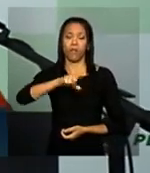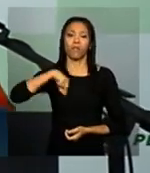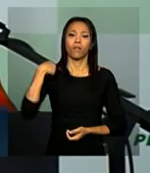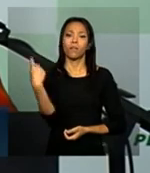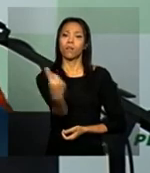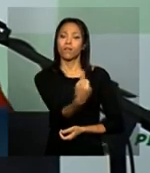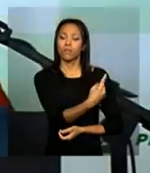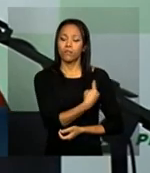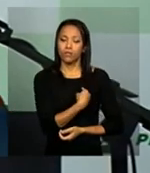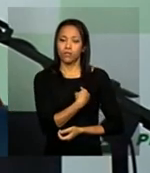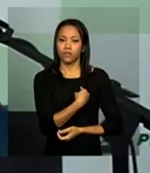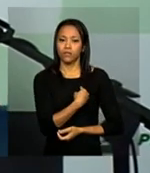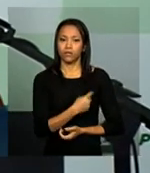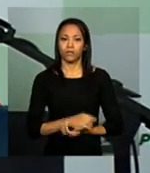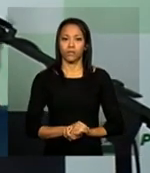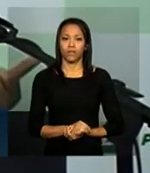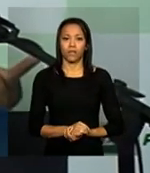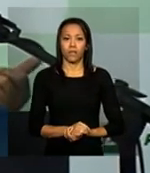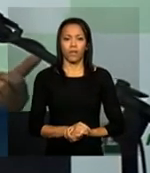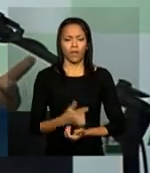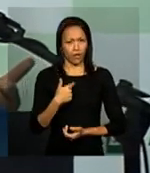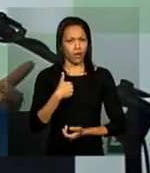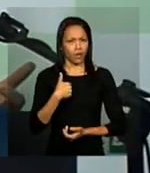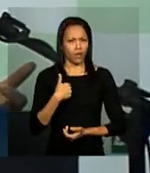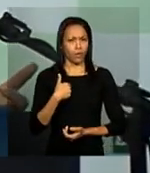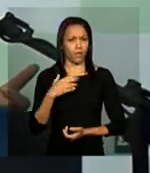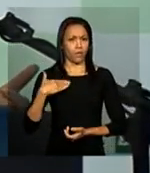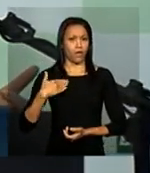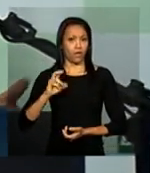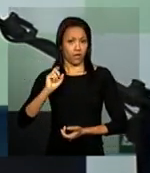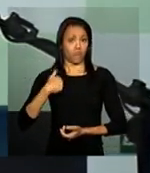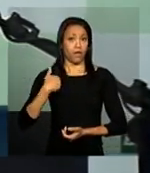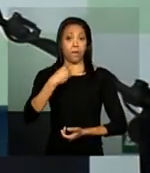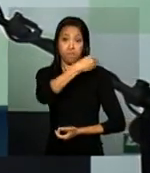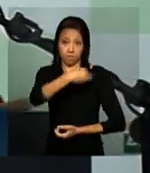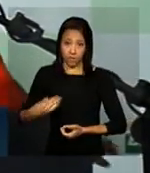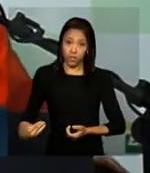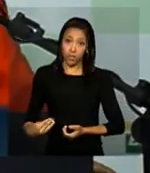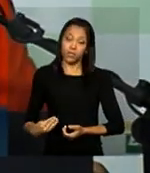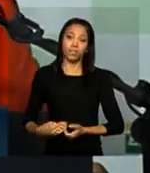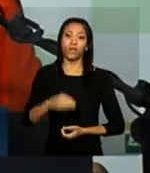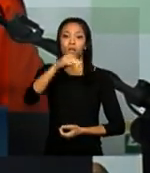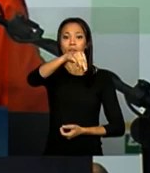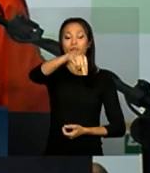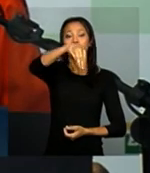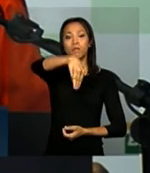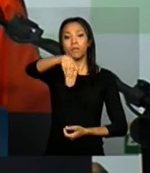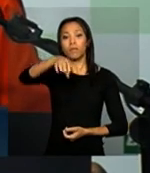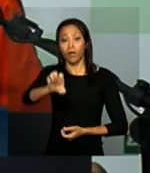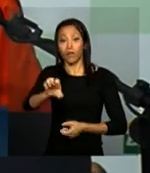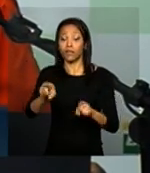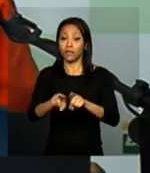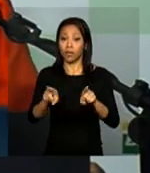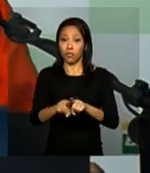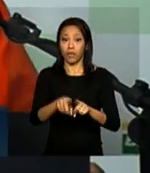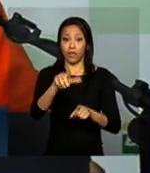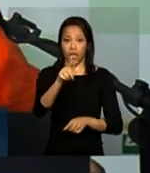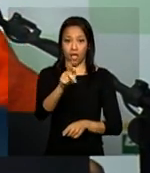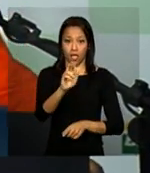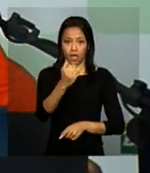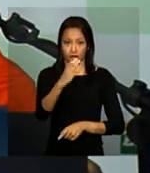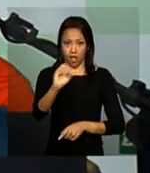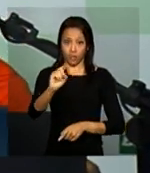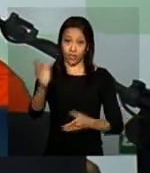nós tivemos, eu era ministra de Minas e Energia, e a Maria da Graça Foster, que é